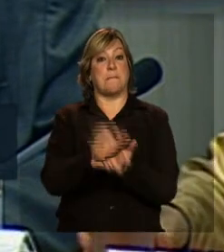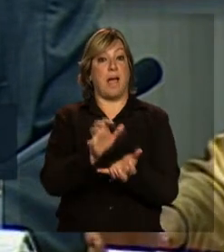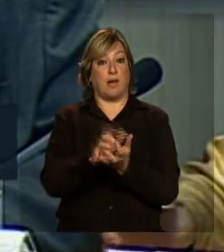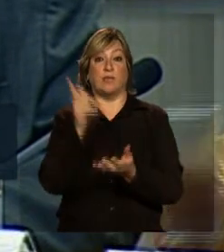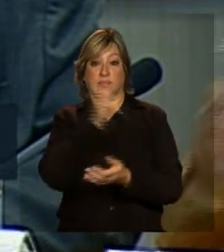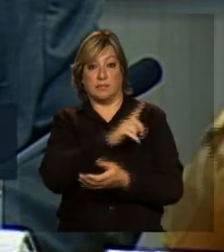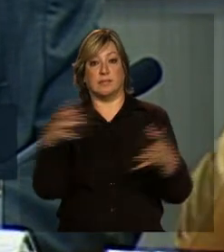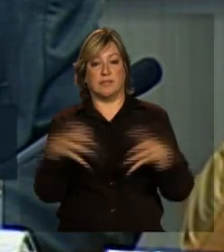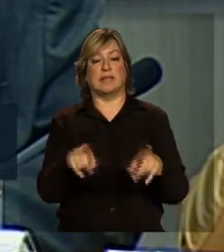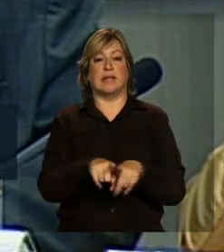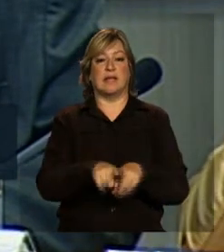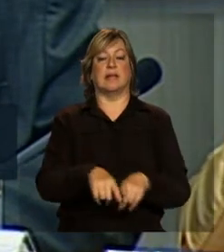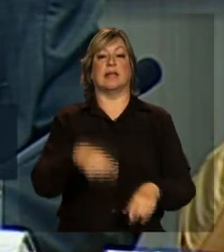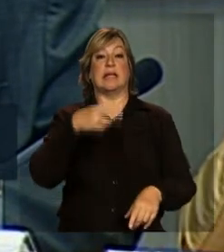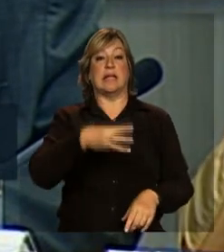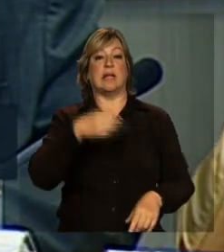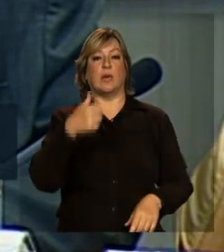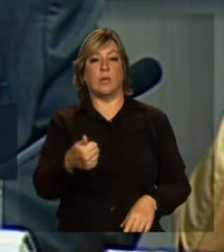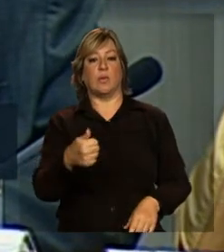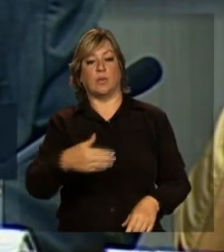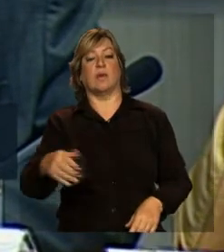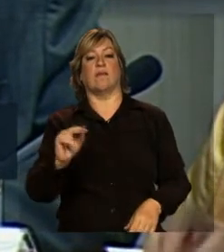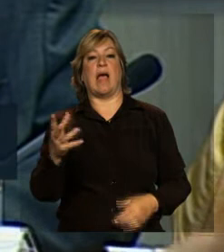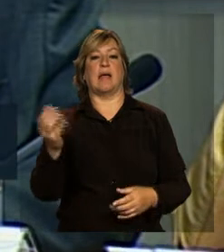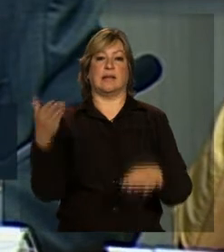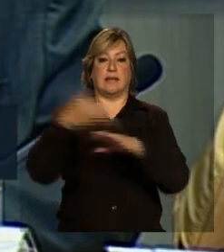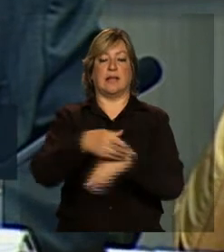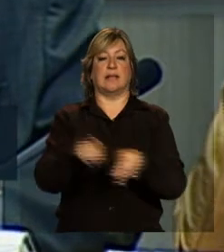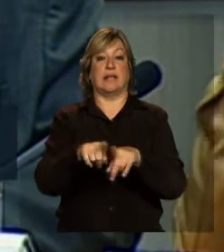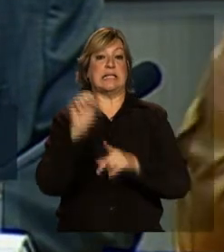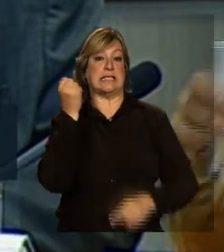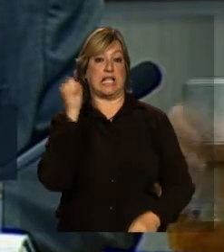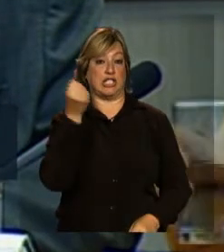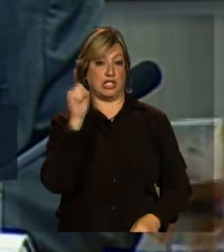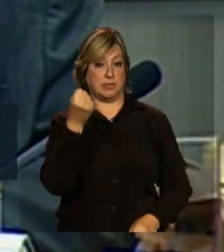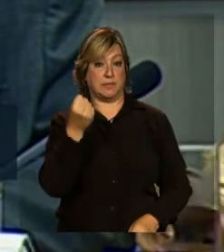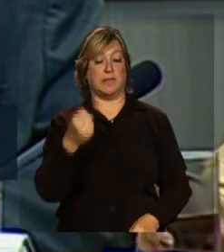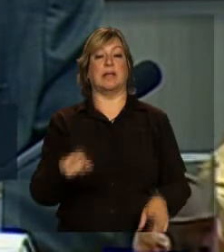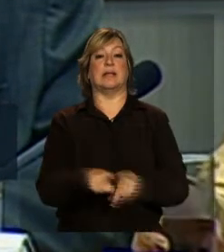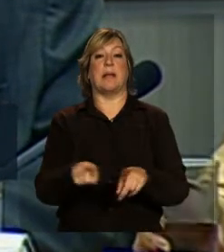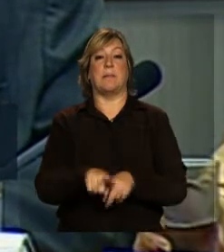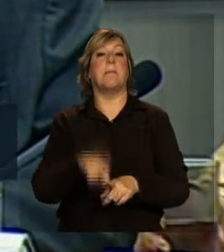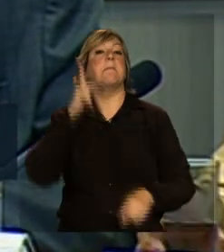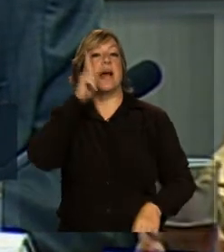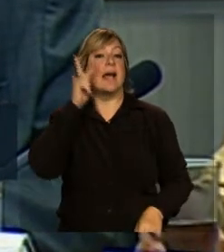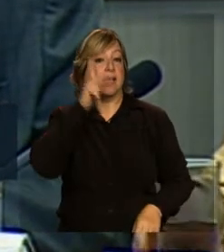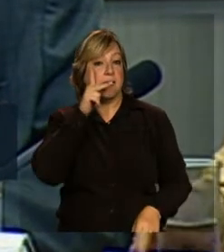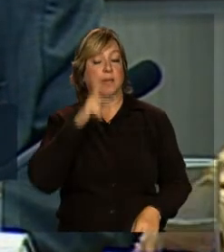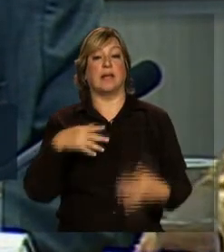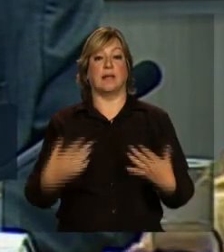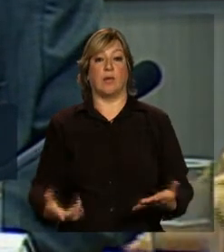Pernambuco, 31 adesão do Estado do Sergipe e o Estado da Paraíba.